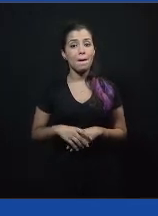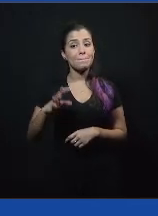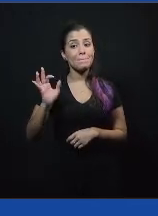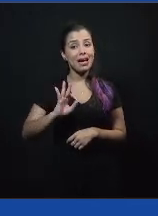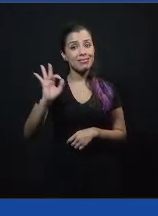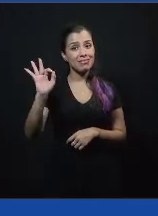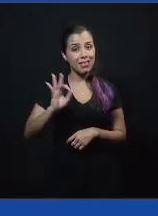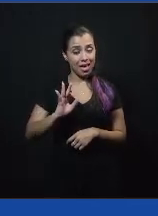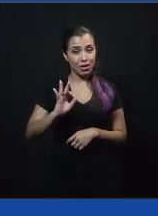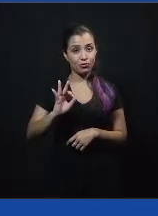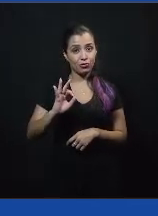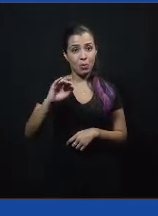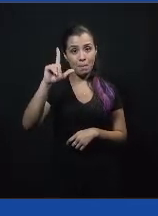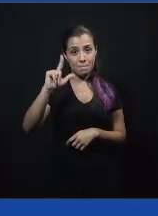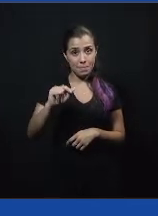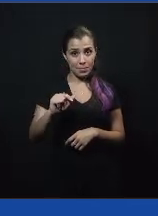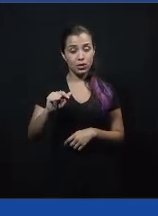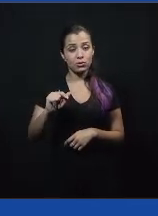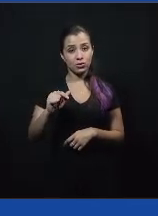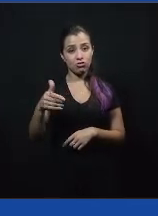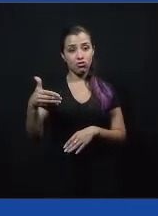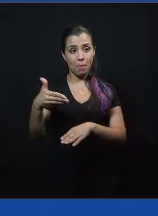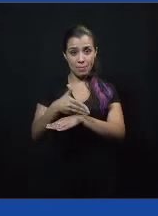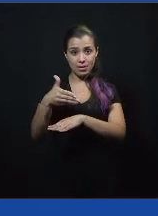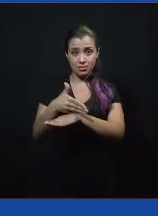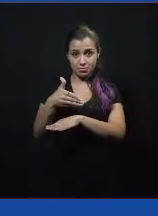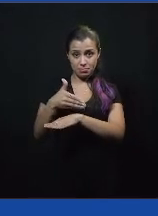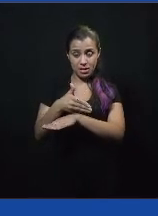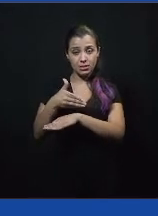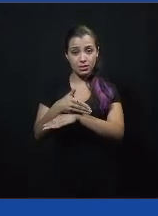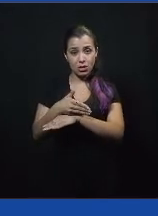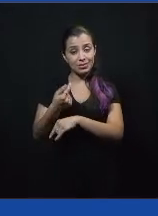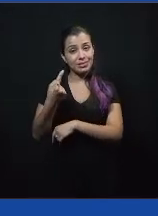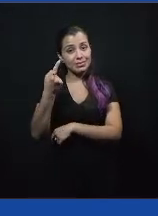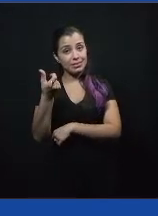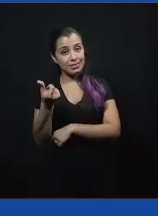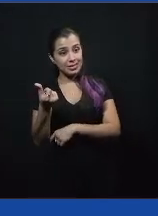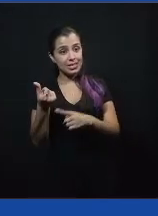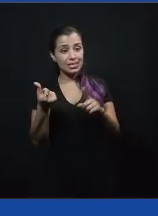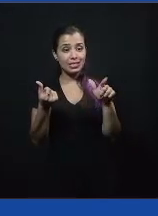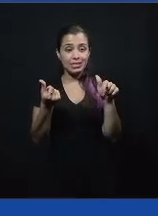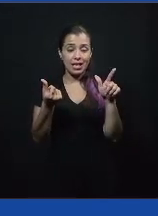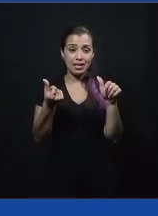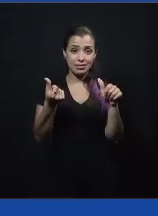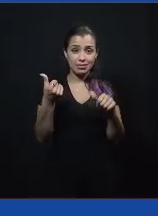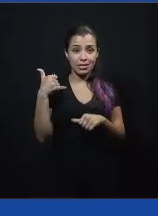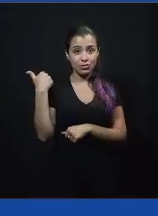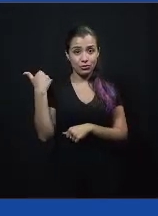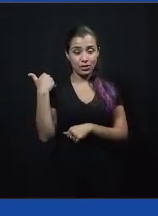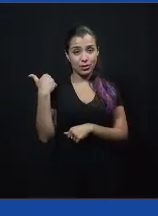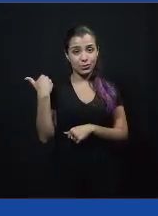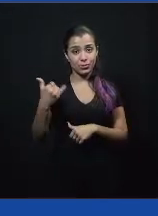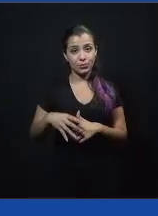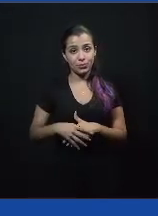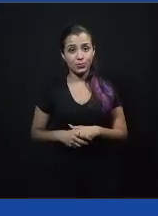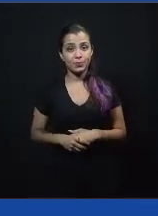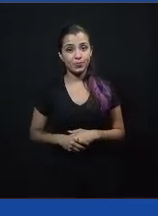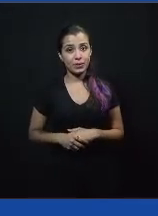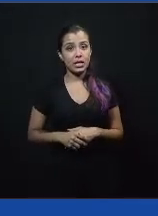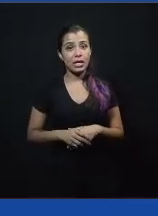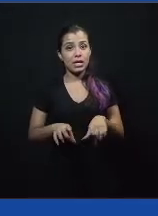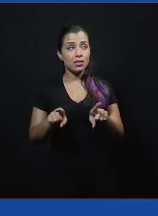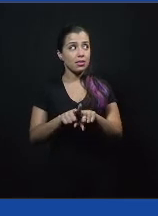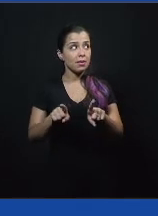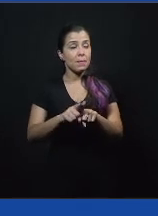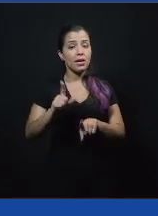participação de jovens de 16 e 17 anos né que votavam né portanto alistados a gente também tinha